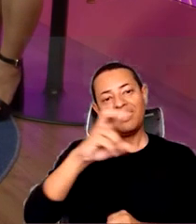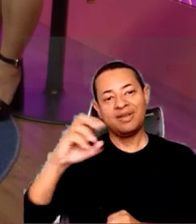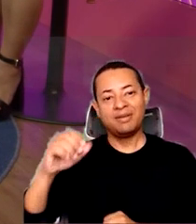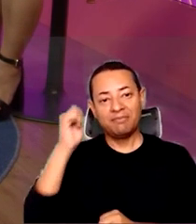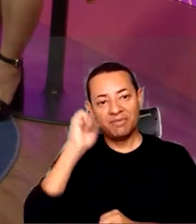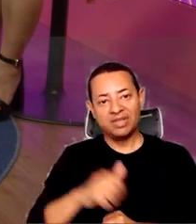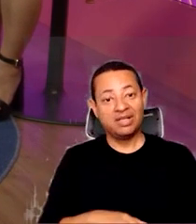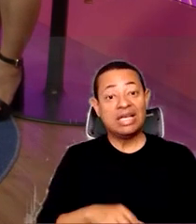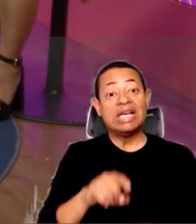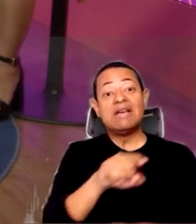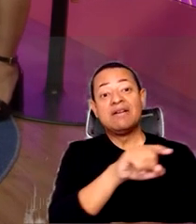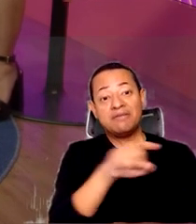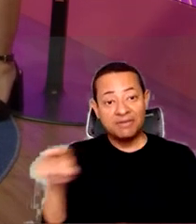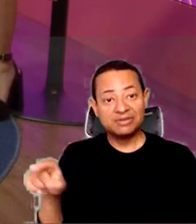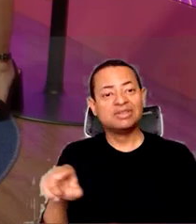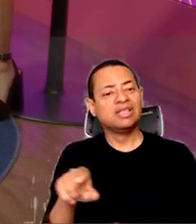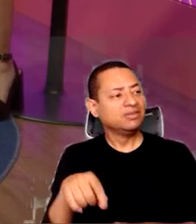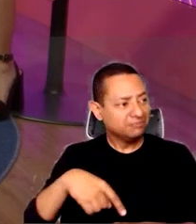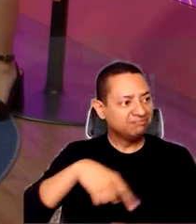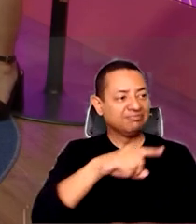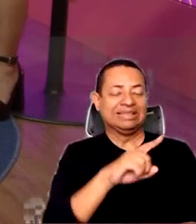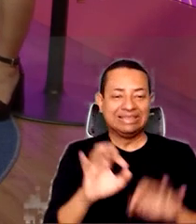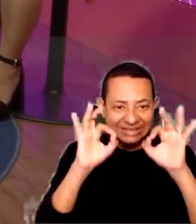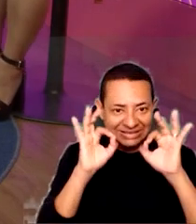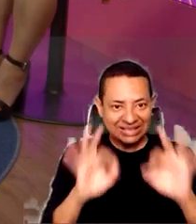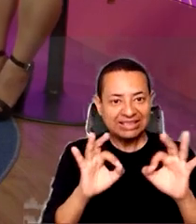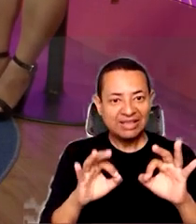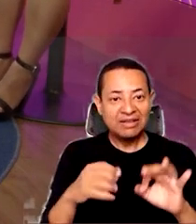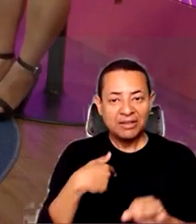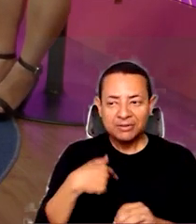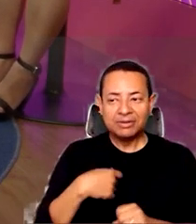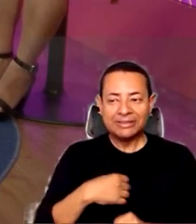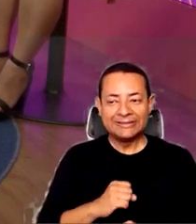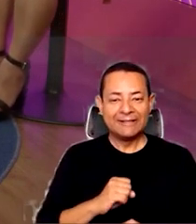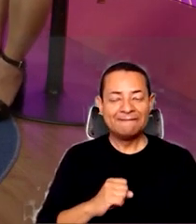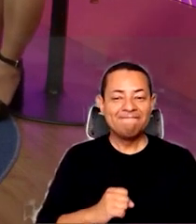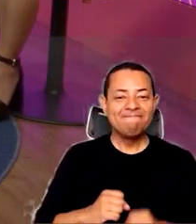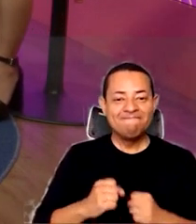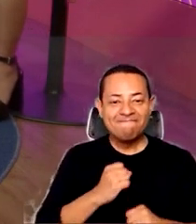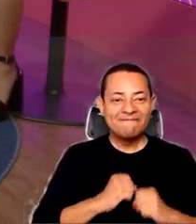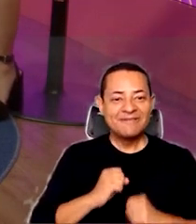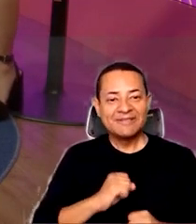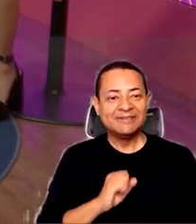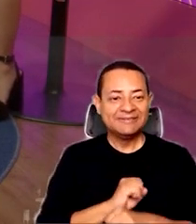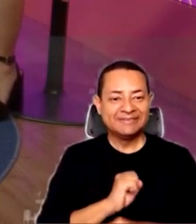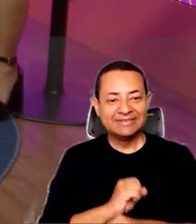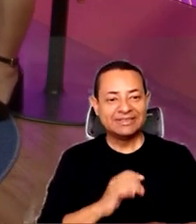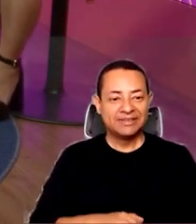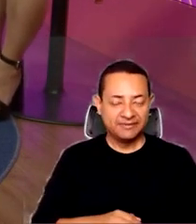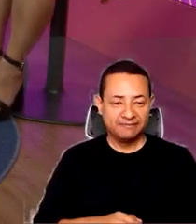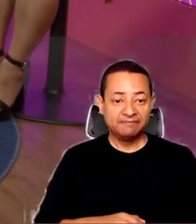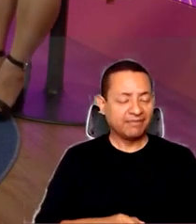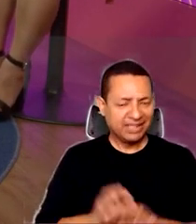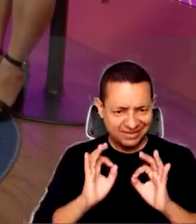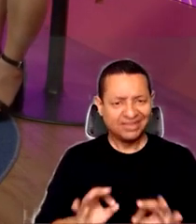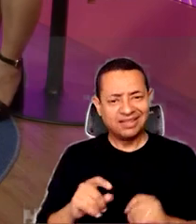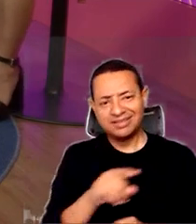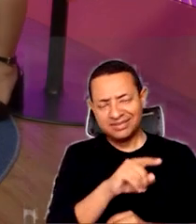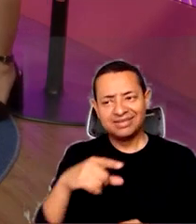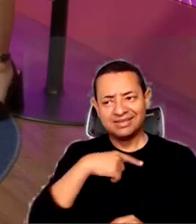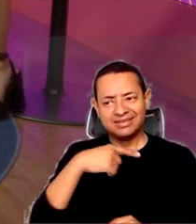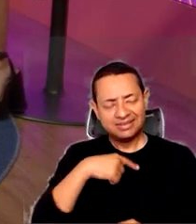espaço e vocês vão est lá com certeza já tô aqui na vibração tem certeza que teremos lá finalistas